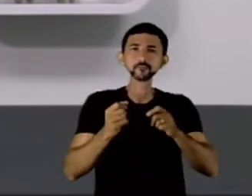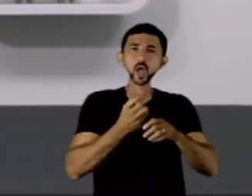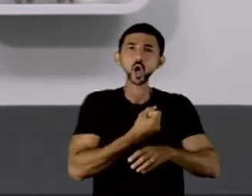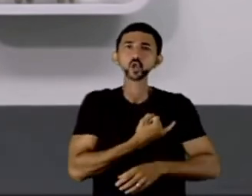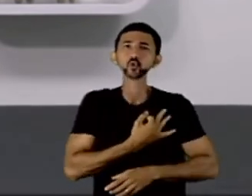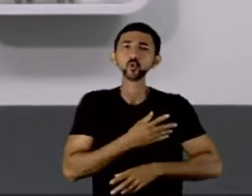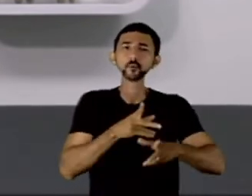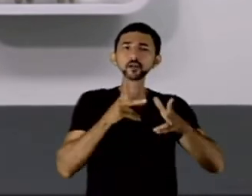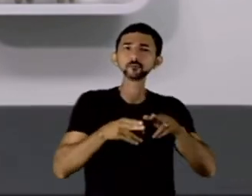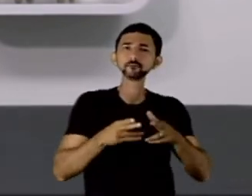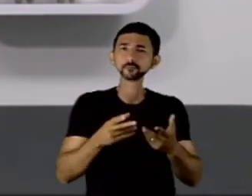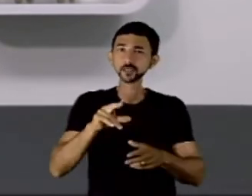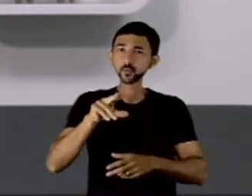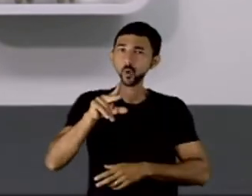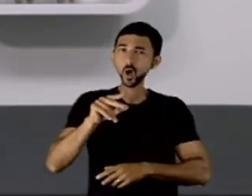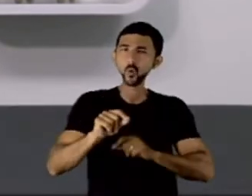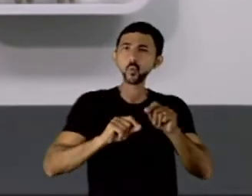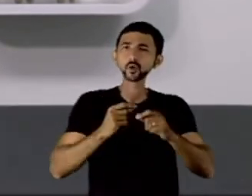eu te pergunto?